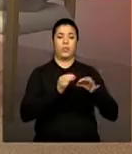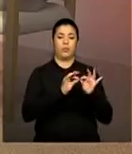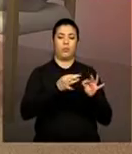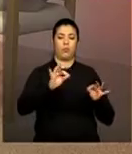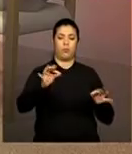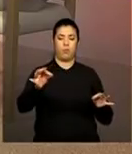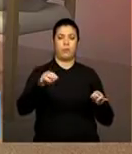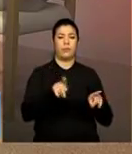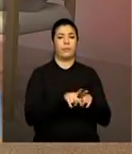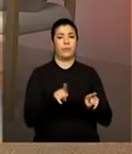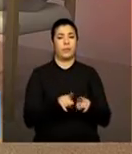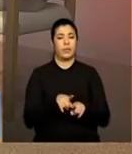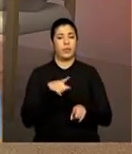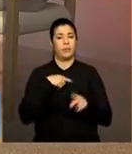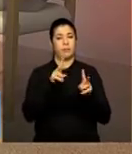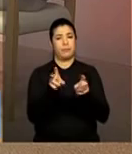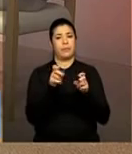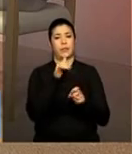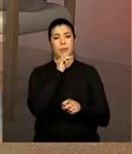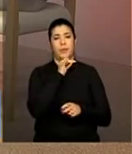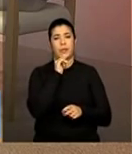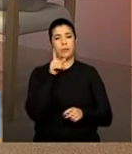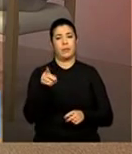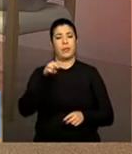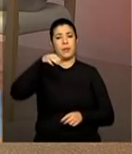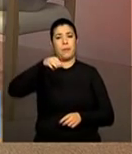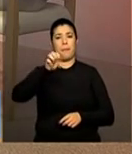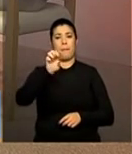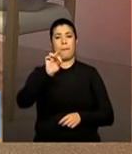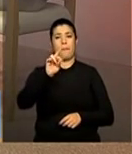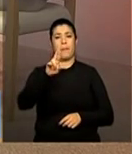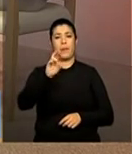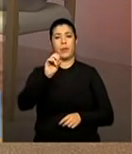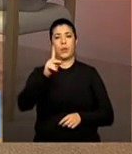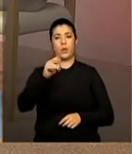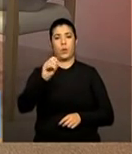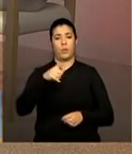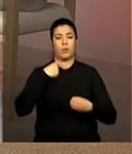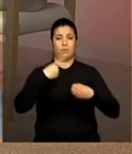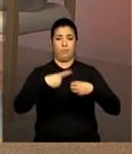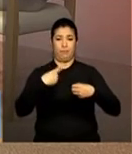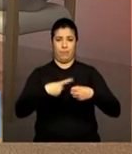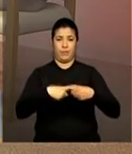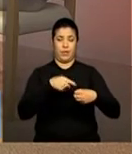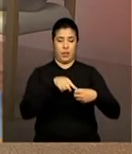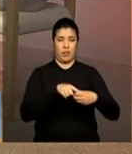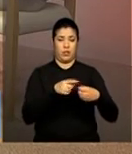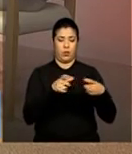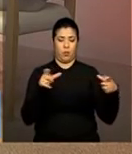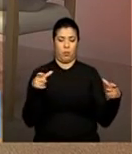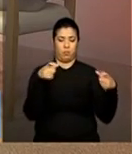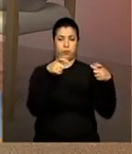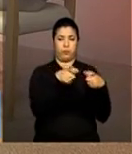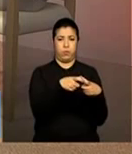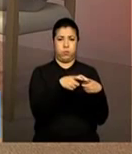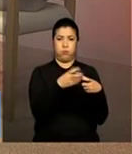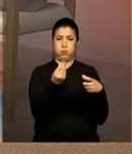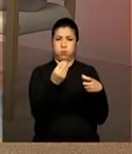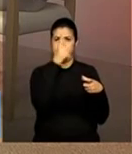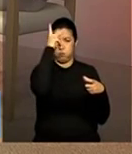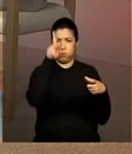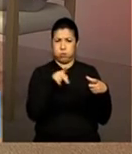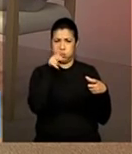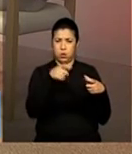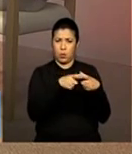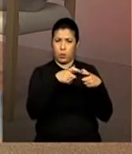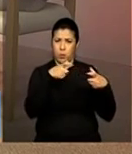identificamos que por exemplo em Metrópolis com ao contrário grande adensamento populacional e